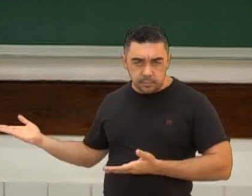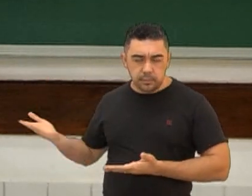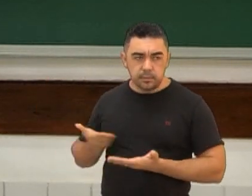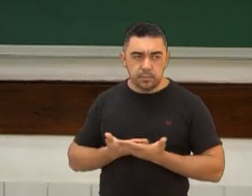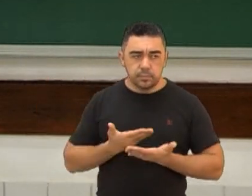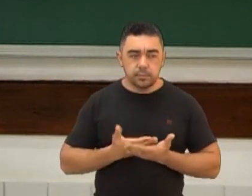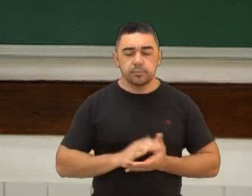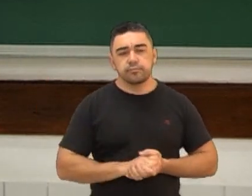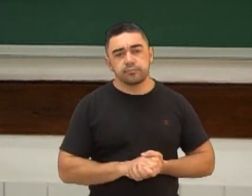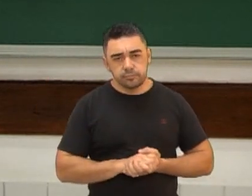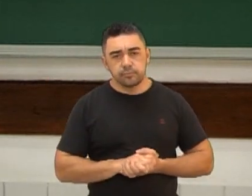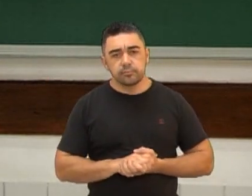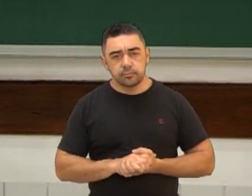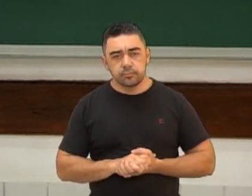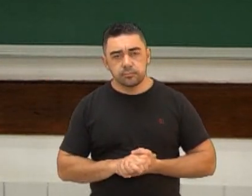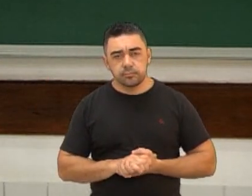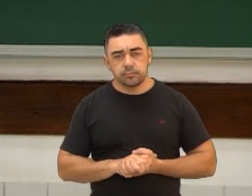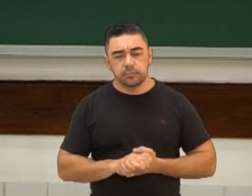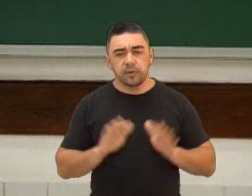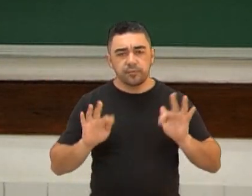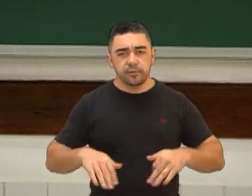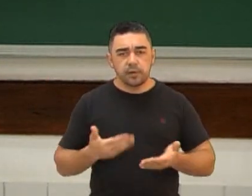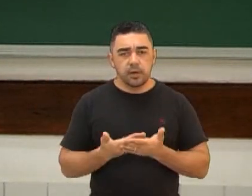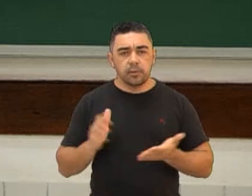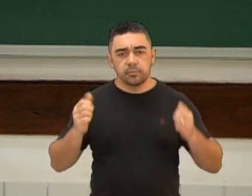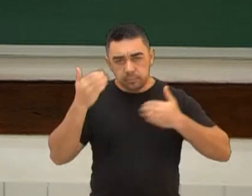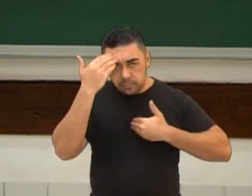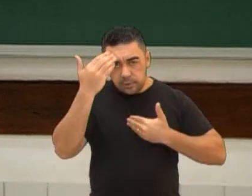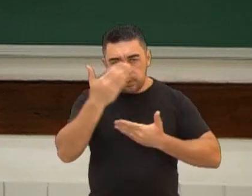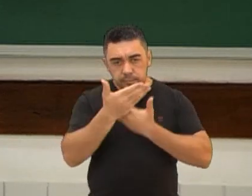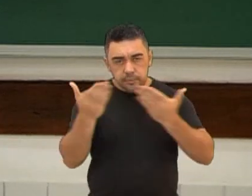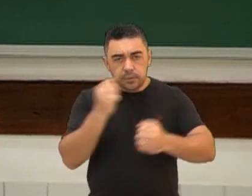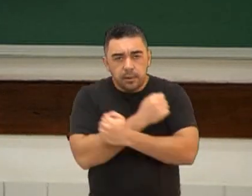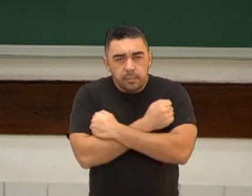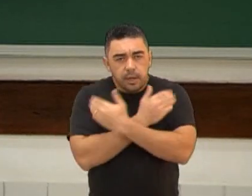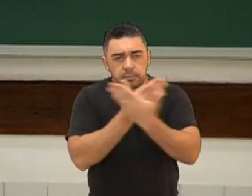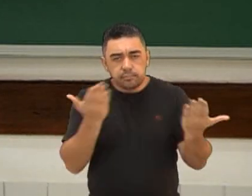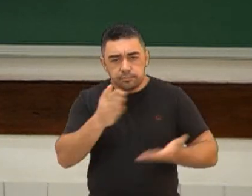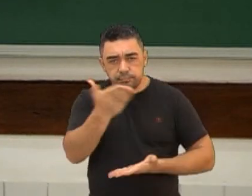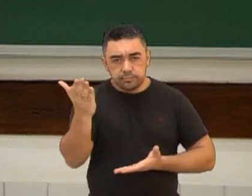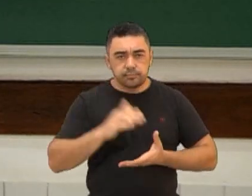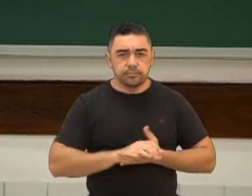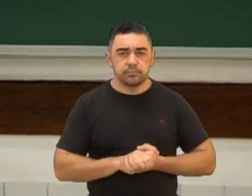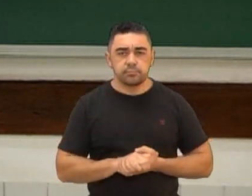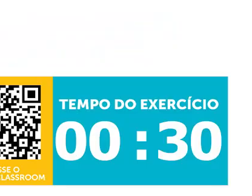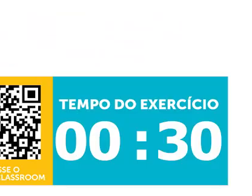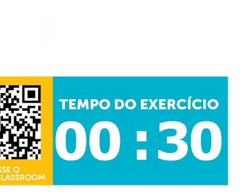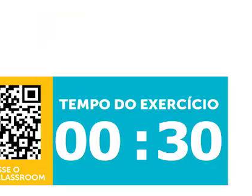capacitores e capacitância. Fim da aula. Obrigado. Um abraço para vocês. Até a próxima.